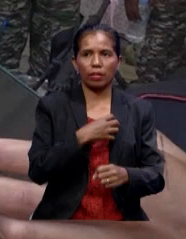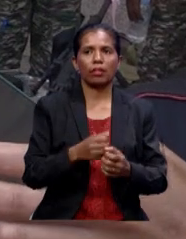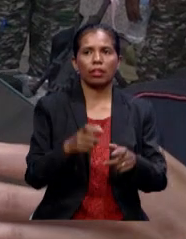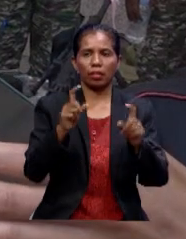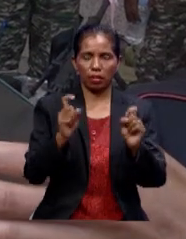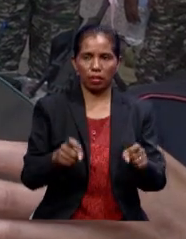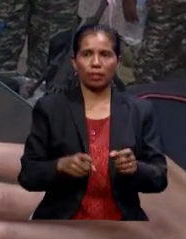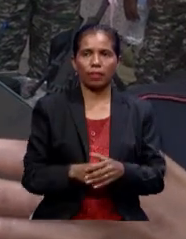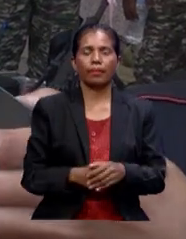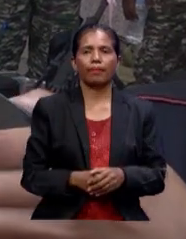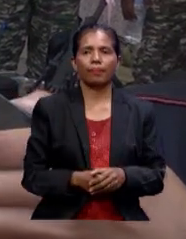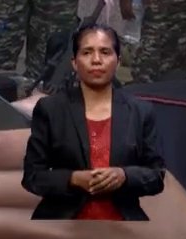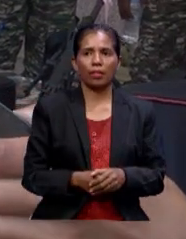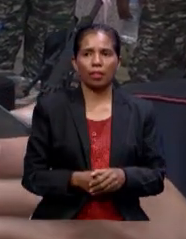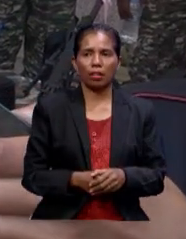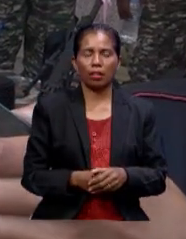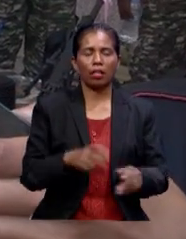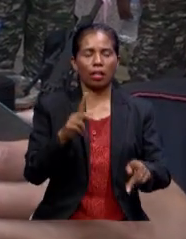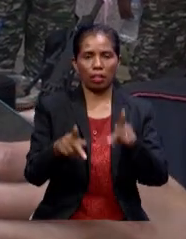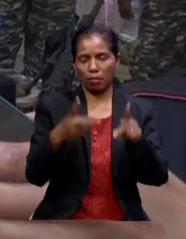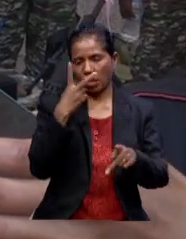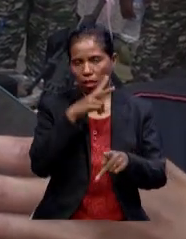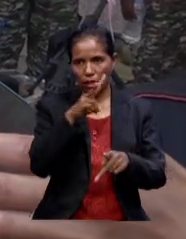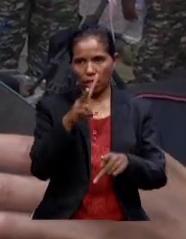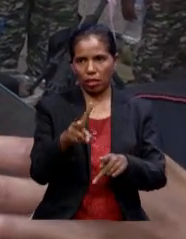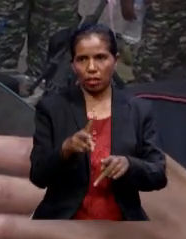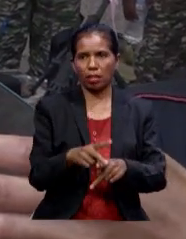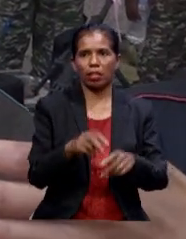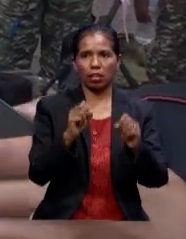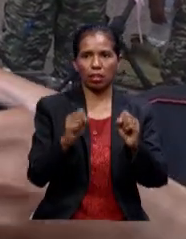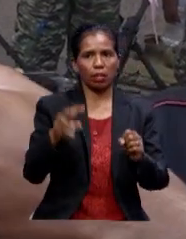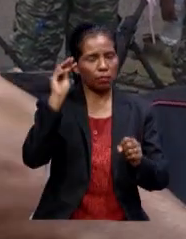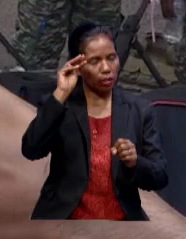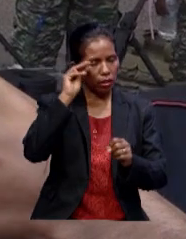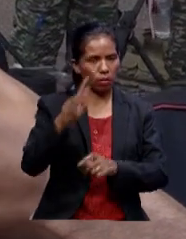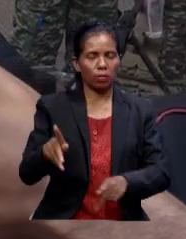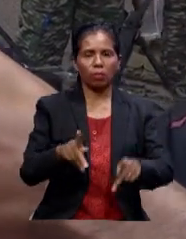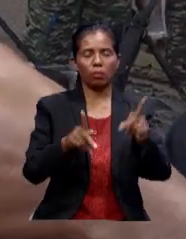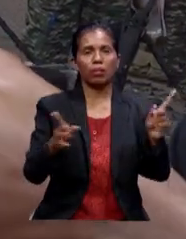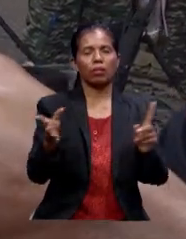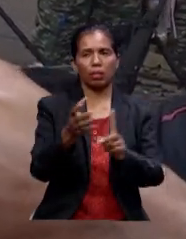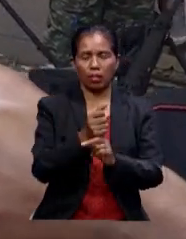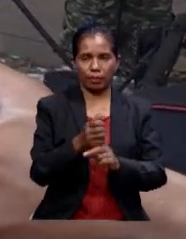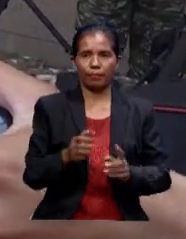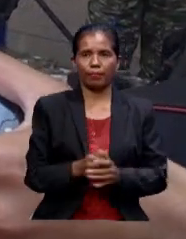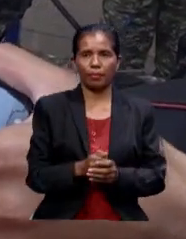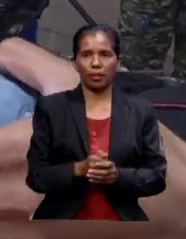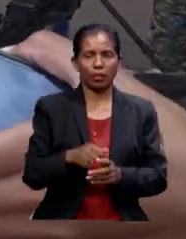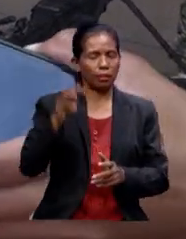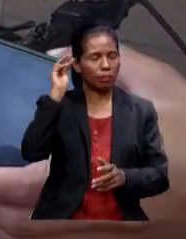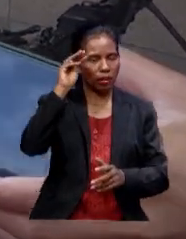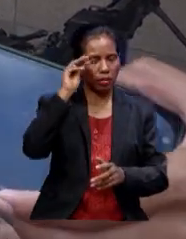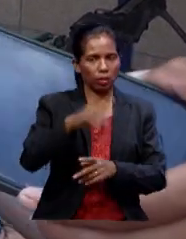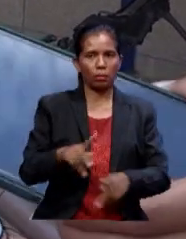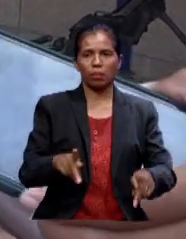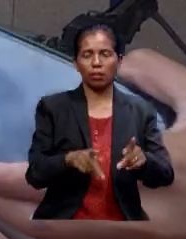lá. Senai, quando é uma tomantia, participa, então tem que, o Ministério Público tem que atuar. Estamos no caso Tama, nunca o Ministério Público usa